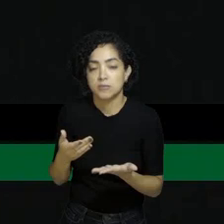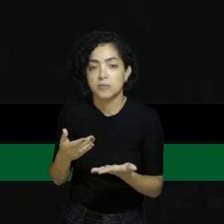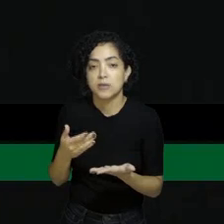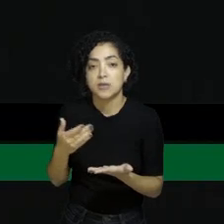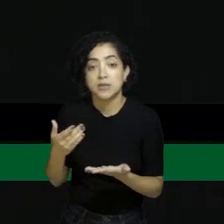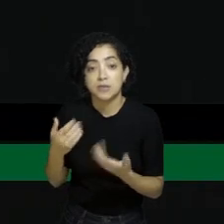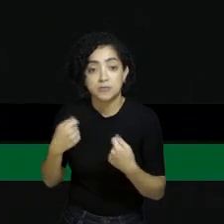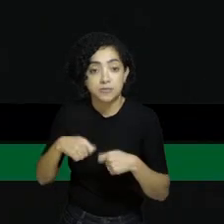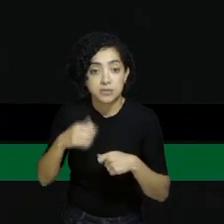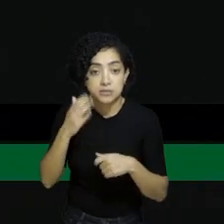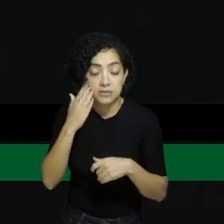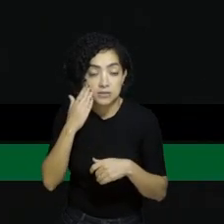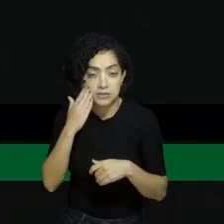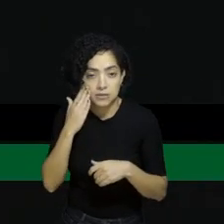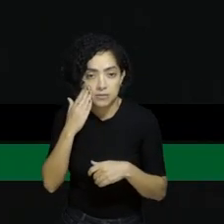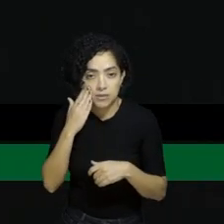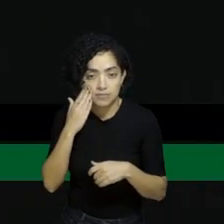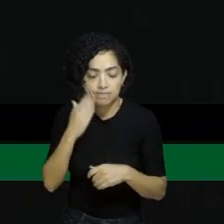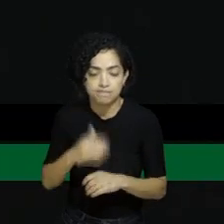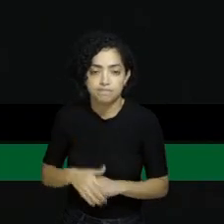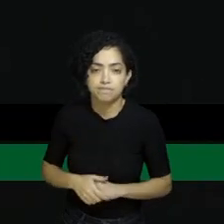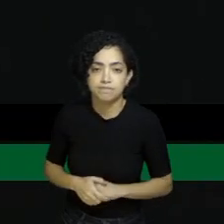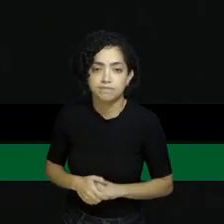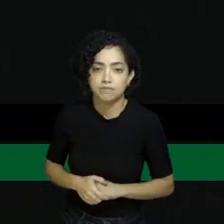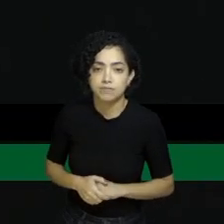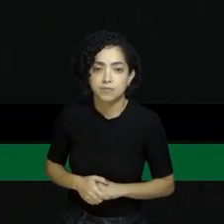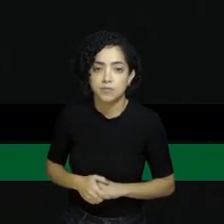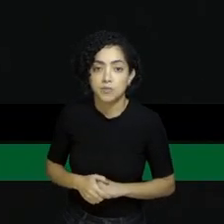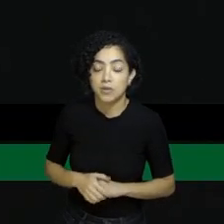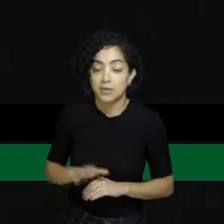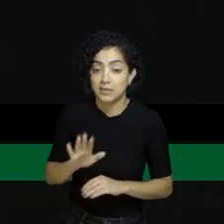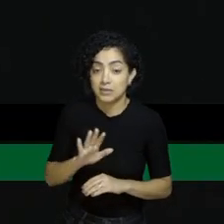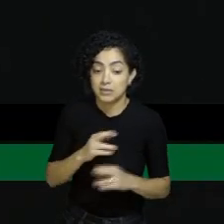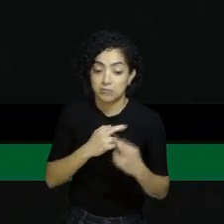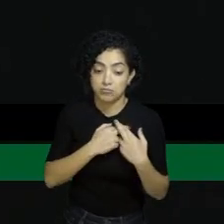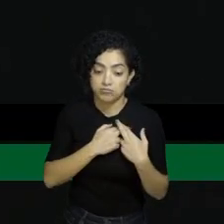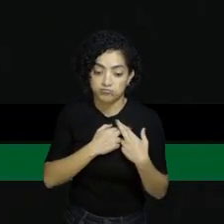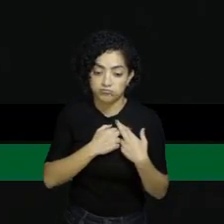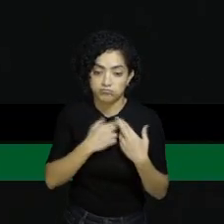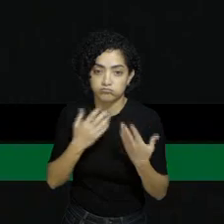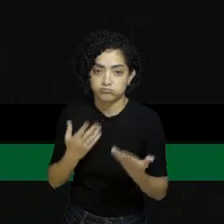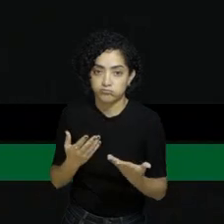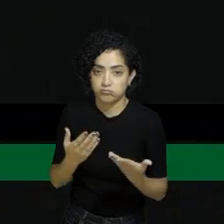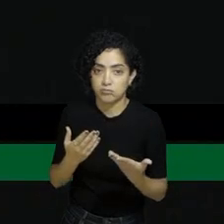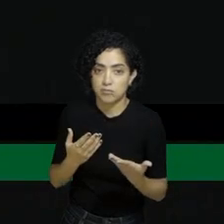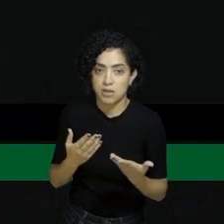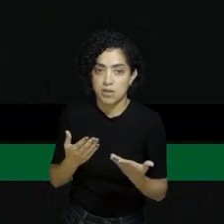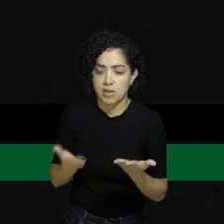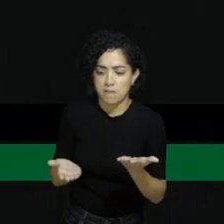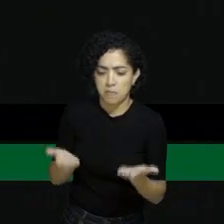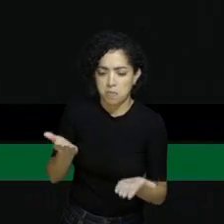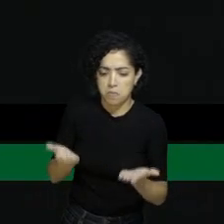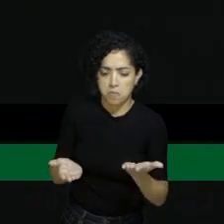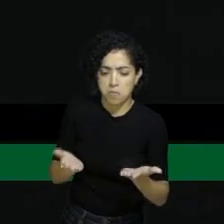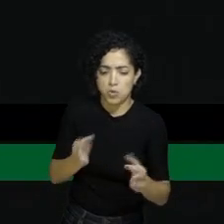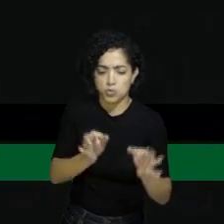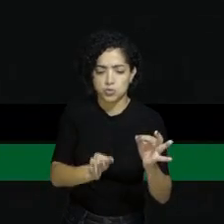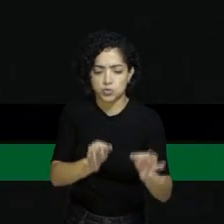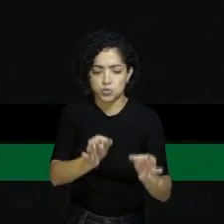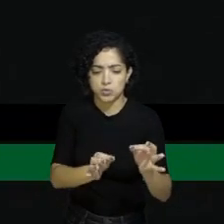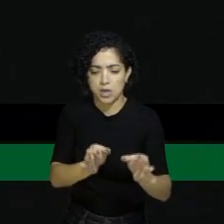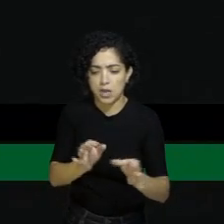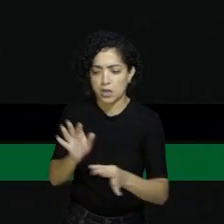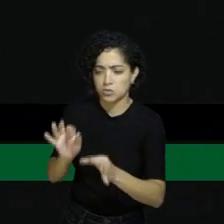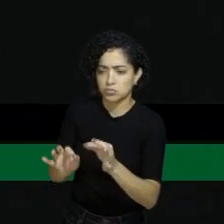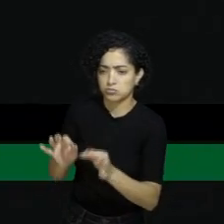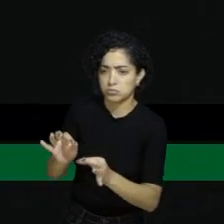e realizá-las. E não nos cabe aqui colocar em balança e julgar aquilo que está fora da nossa